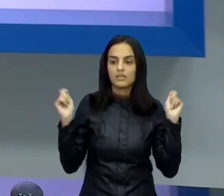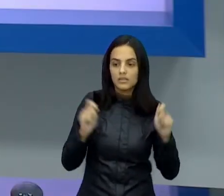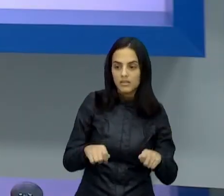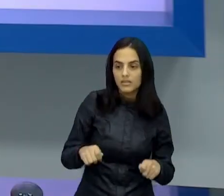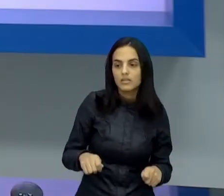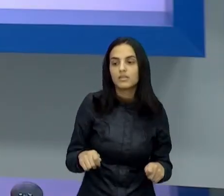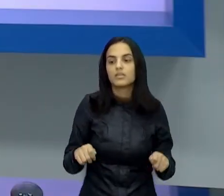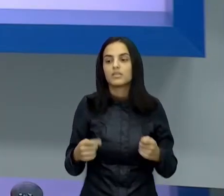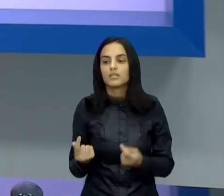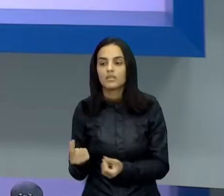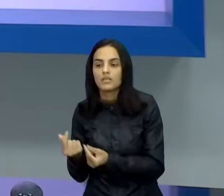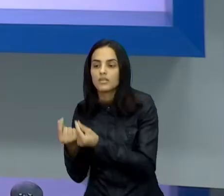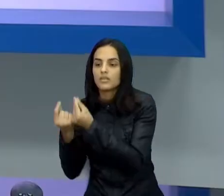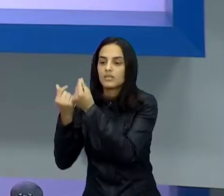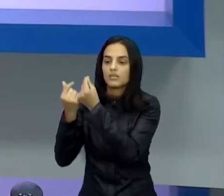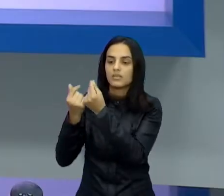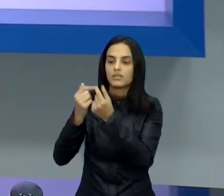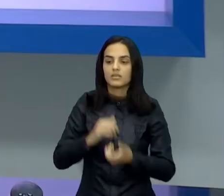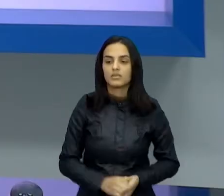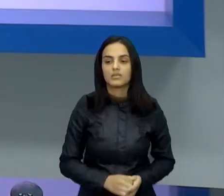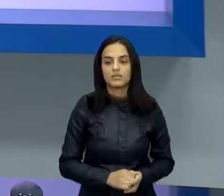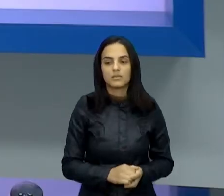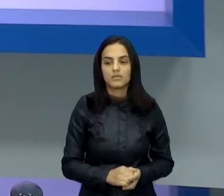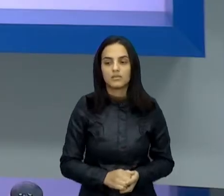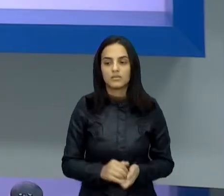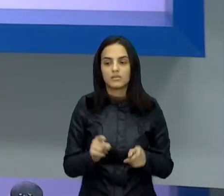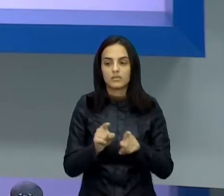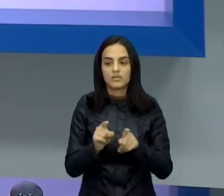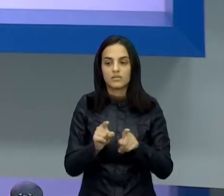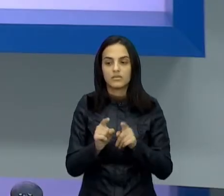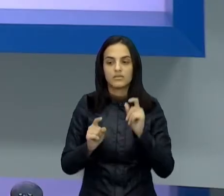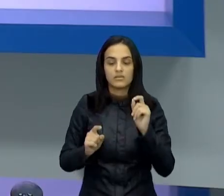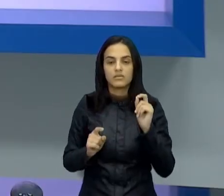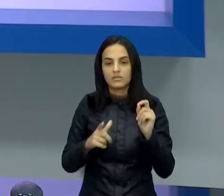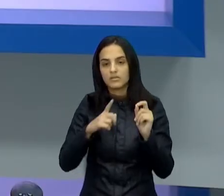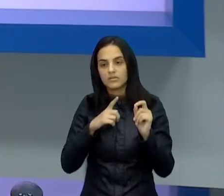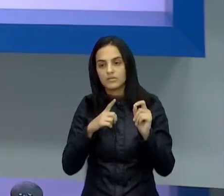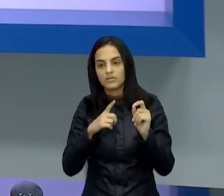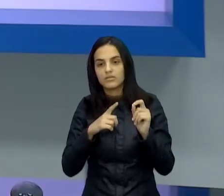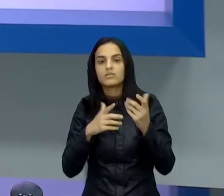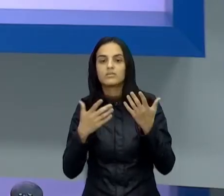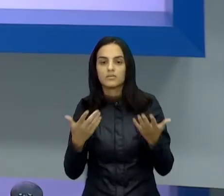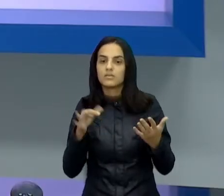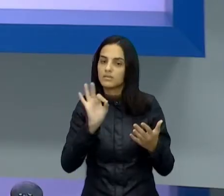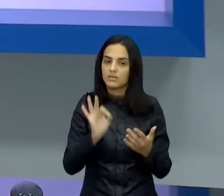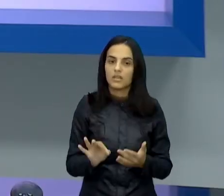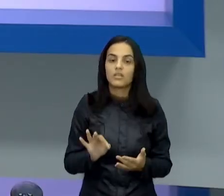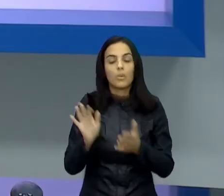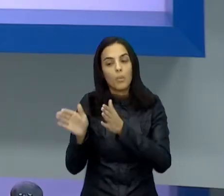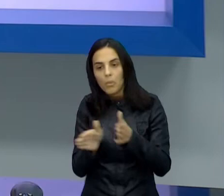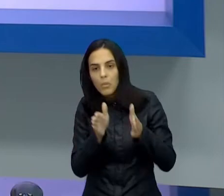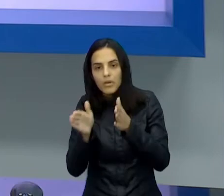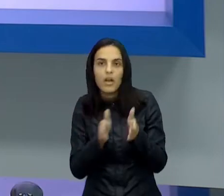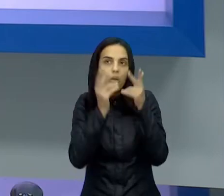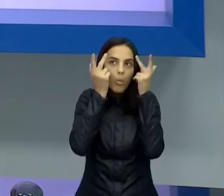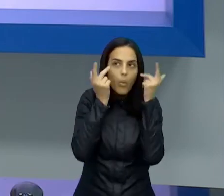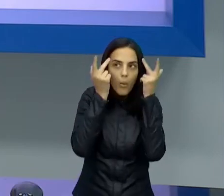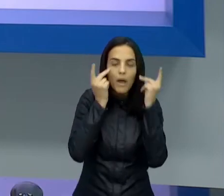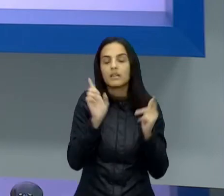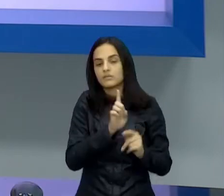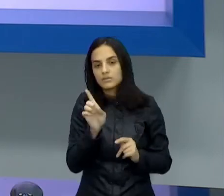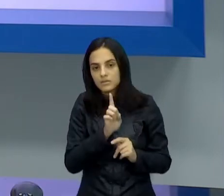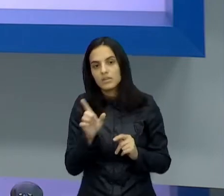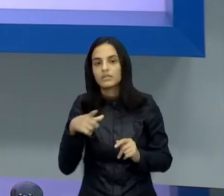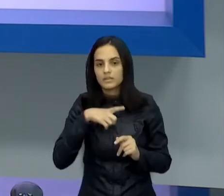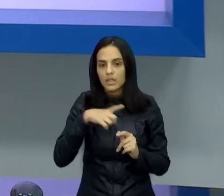fatores econômicos aí e fatores sociais dentro da biosfera, tá certo? Então, não é só um processo natural, hoje envolve